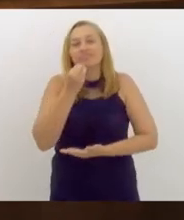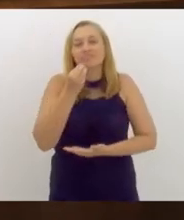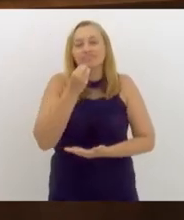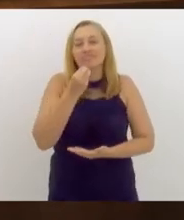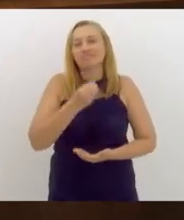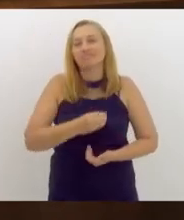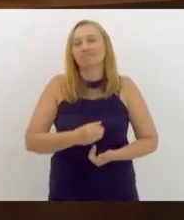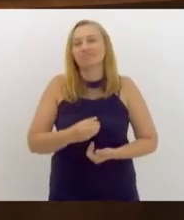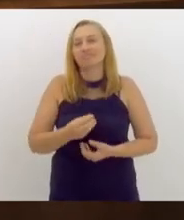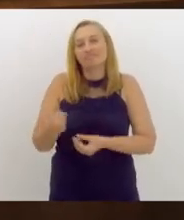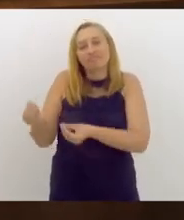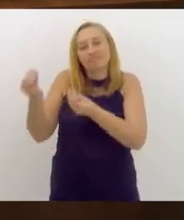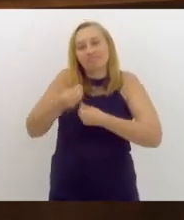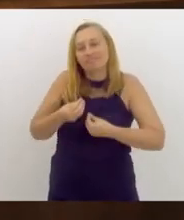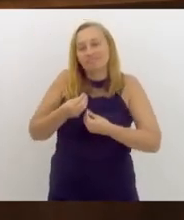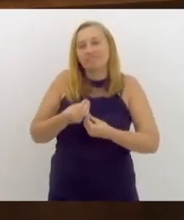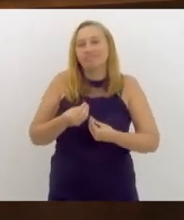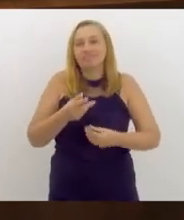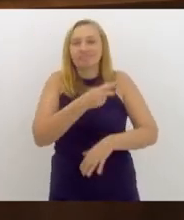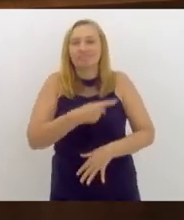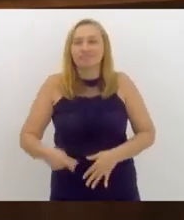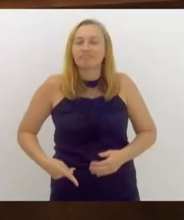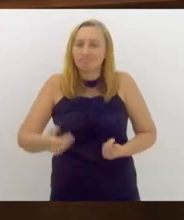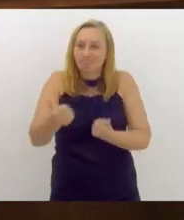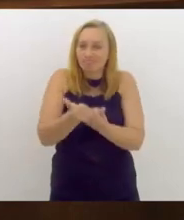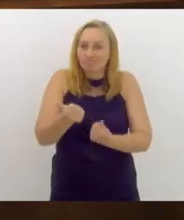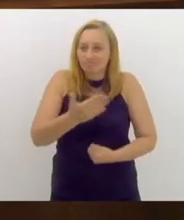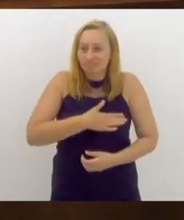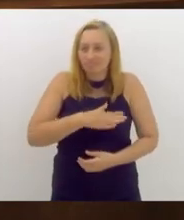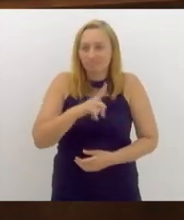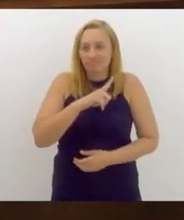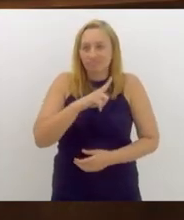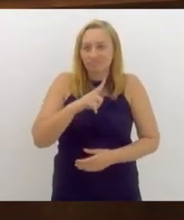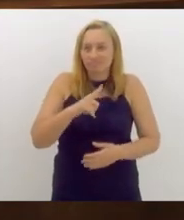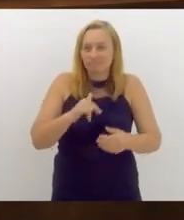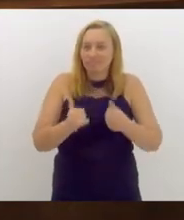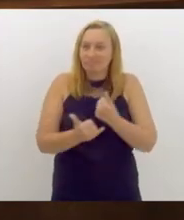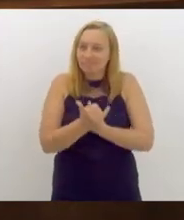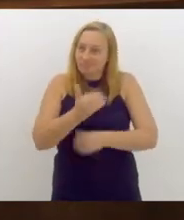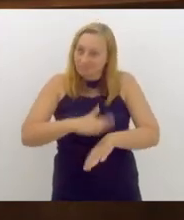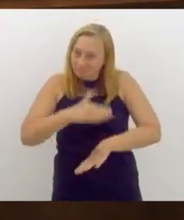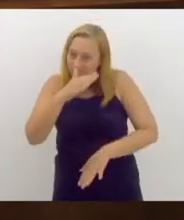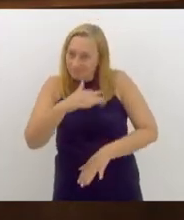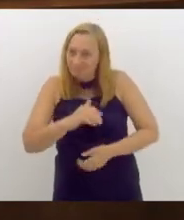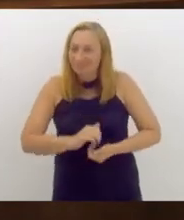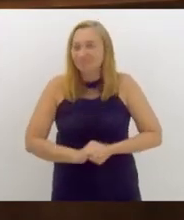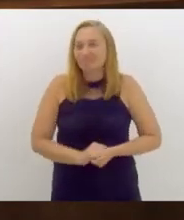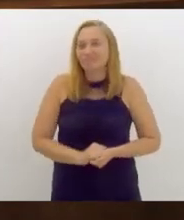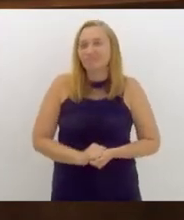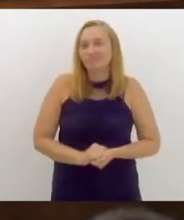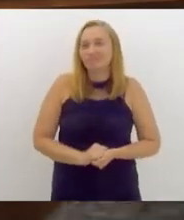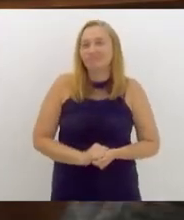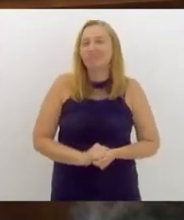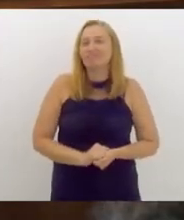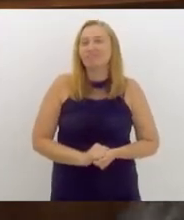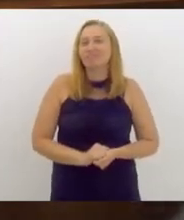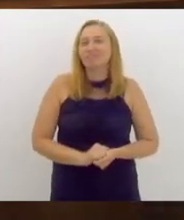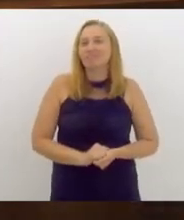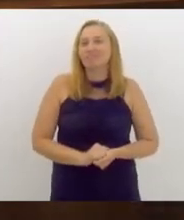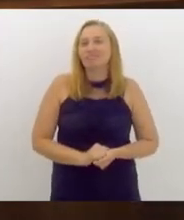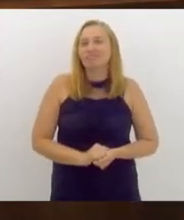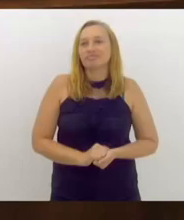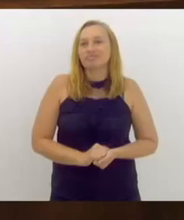oportunidades que Ele tem me dado. Presidente, conte comigo, te devo mais uma. Queria, para finalizar mesmo,